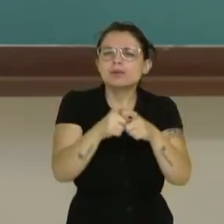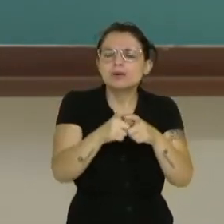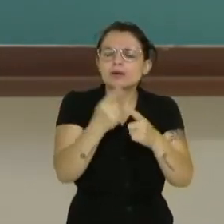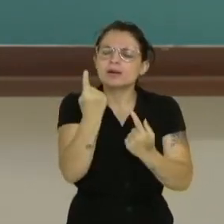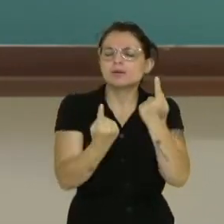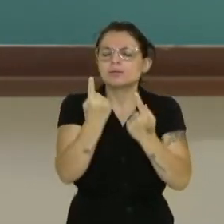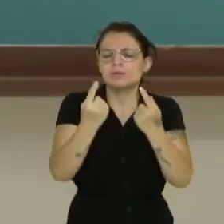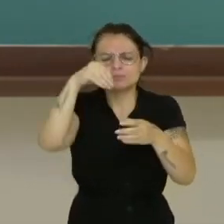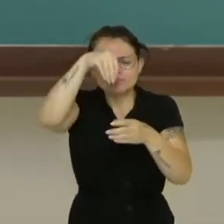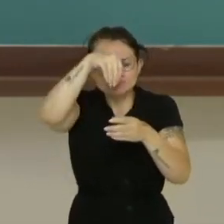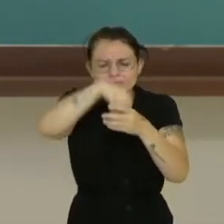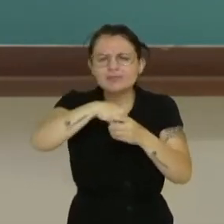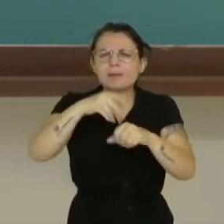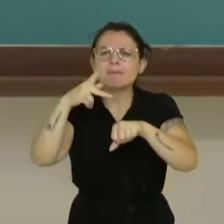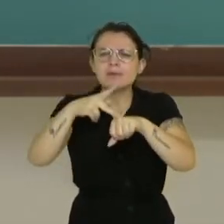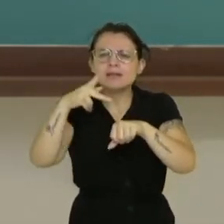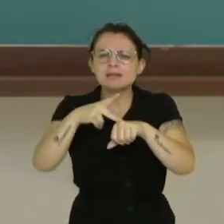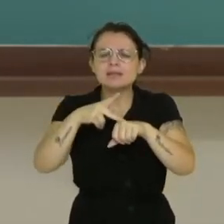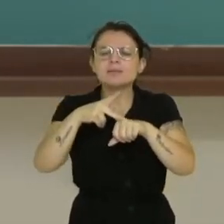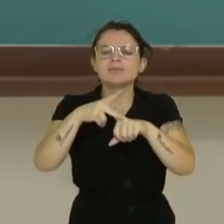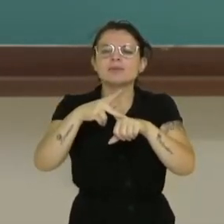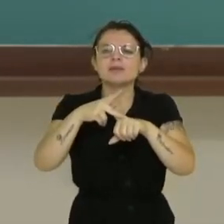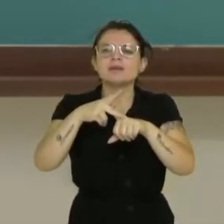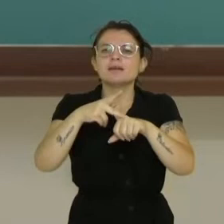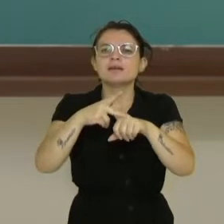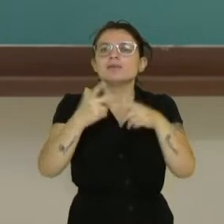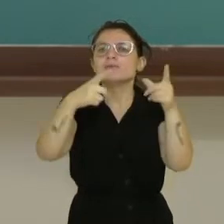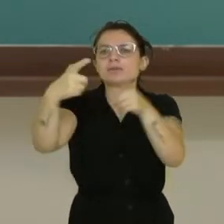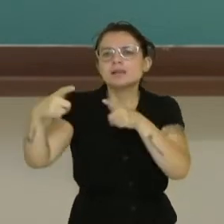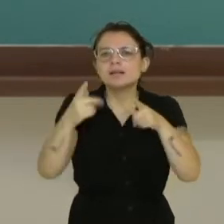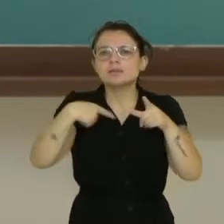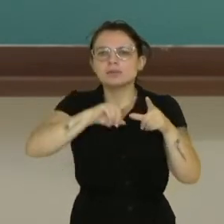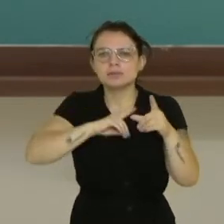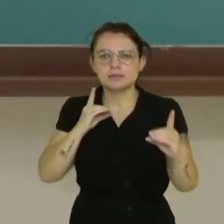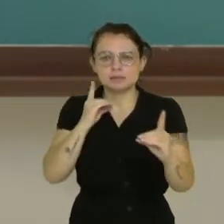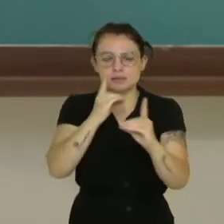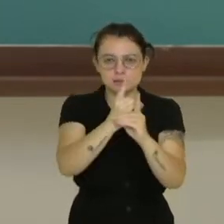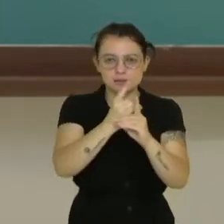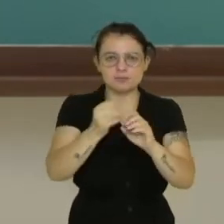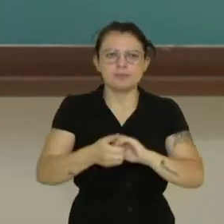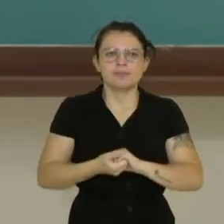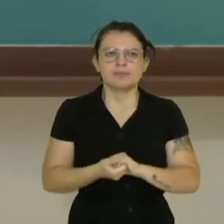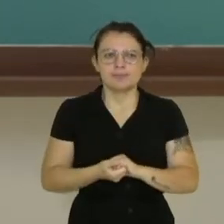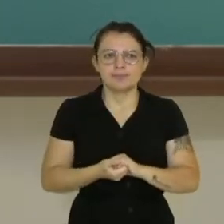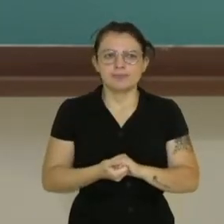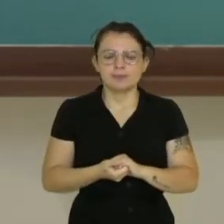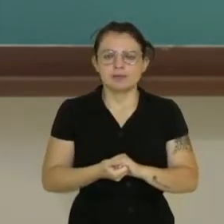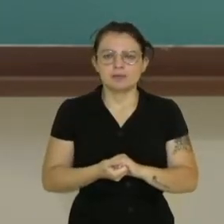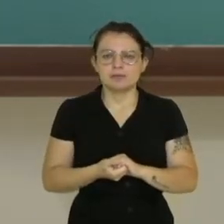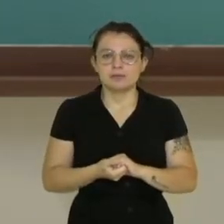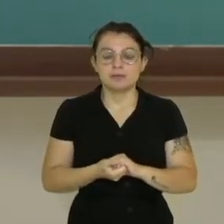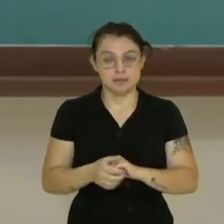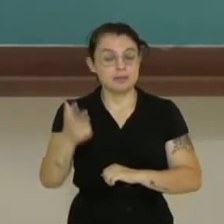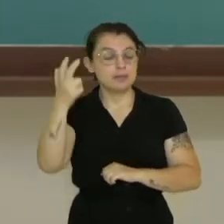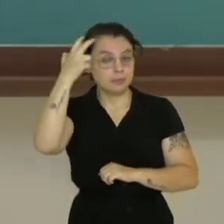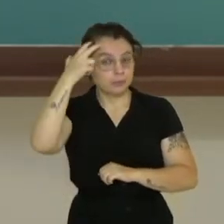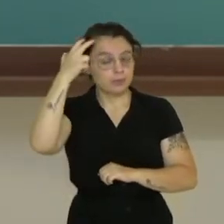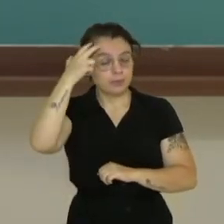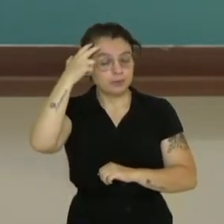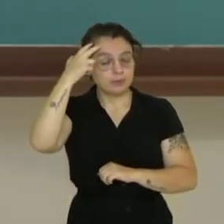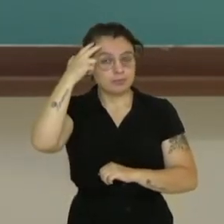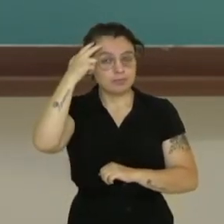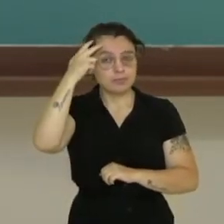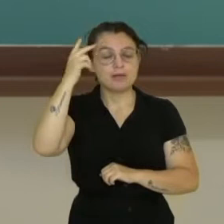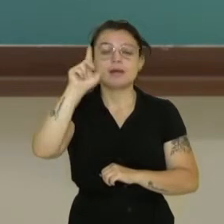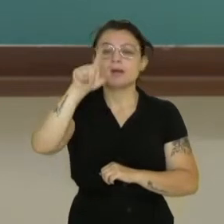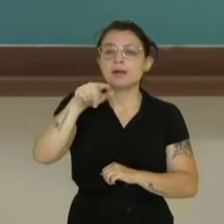são encontrados em qual área do continente. A regionalização cultural, ela leva